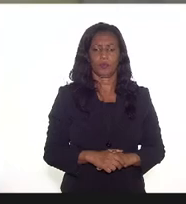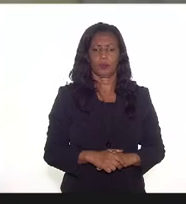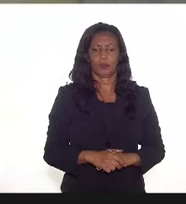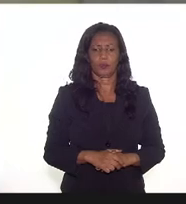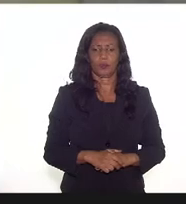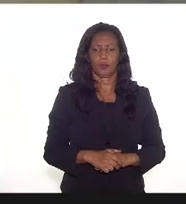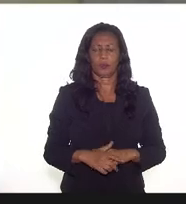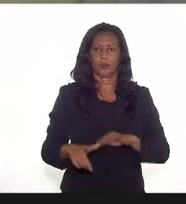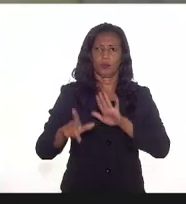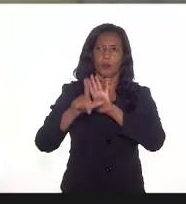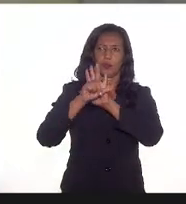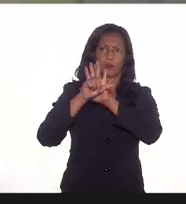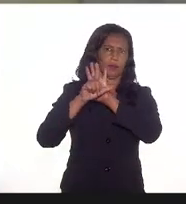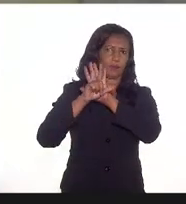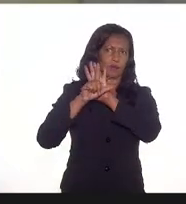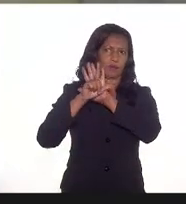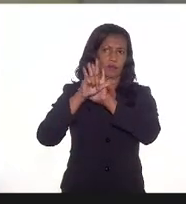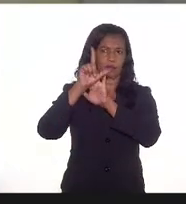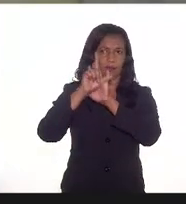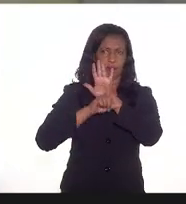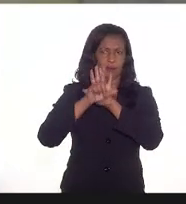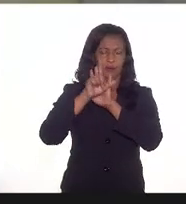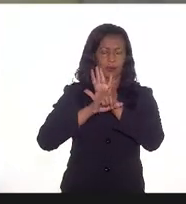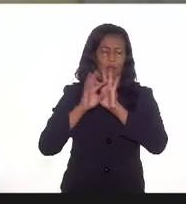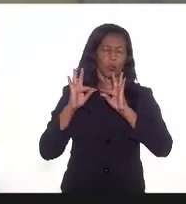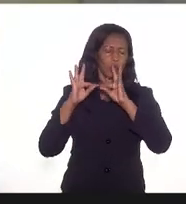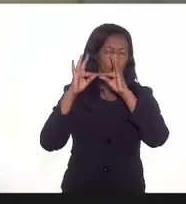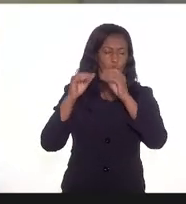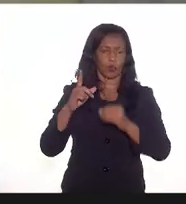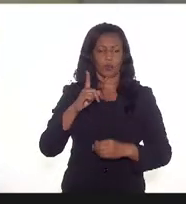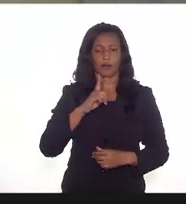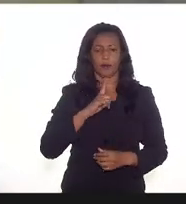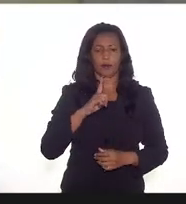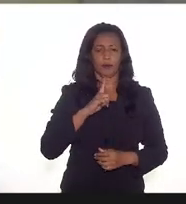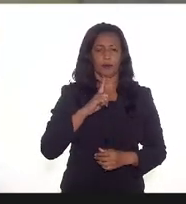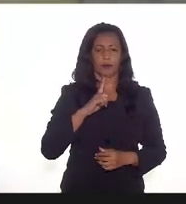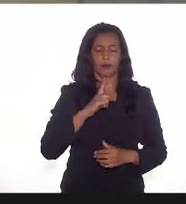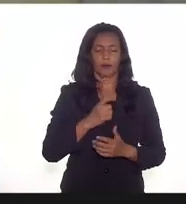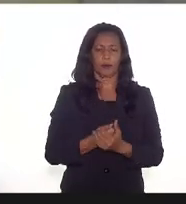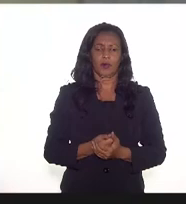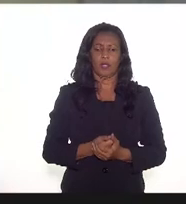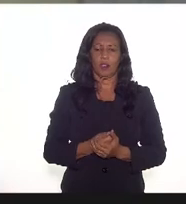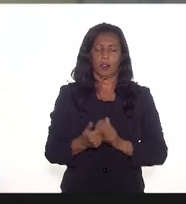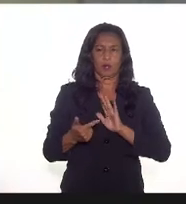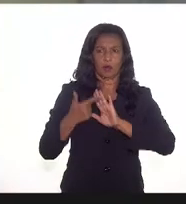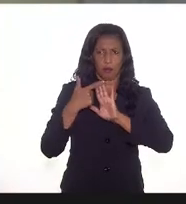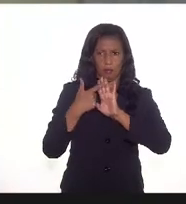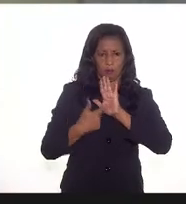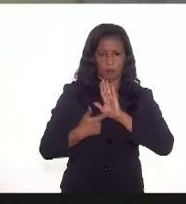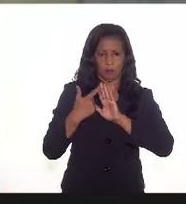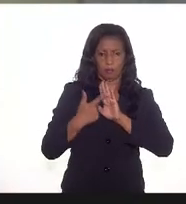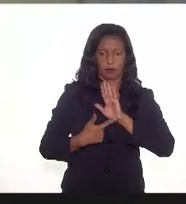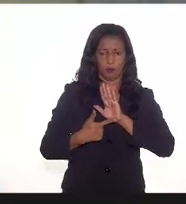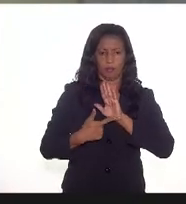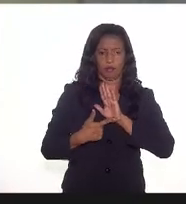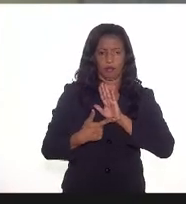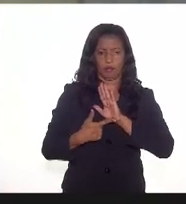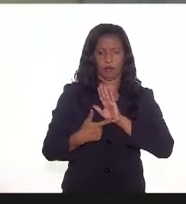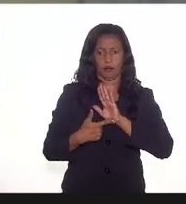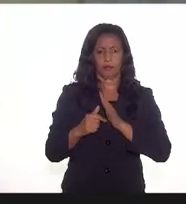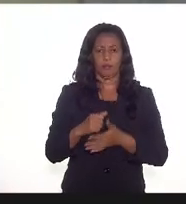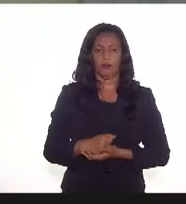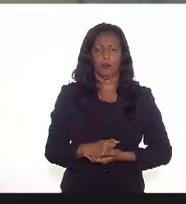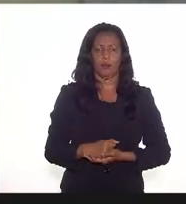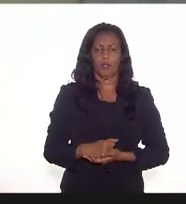a legislação toda existente que normatiza o aparato